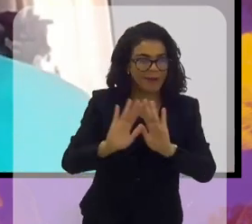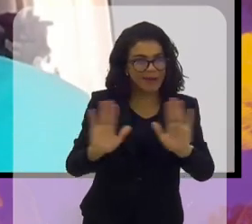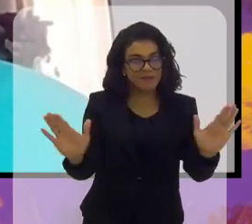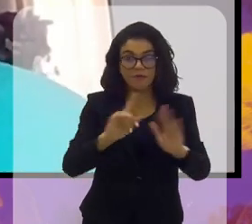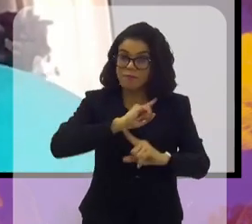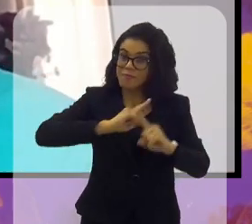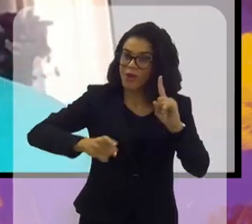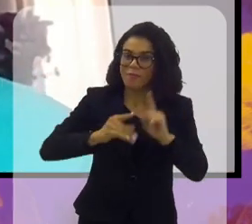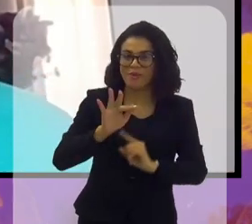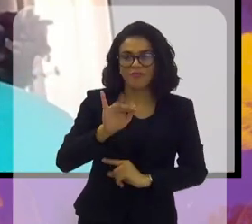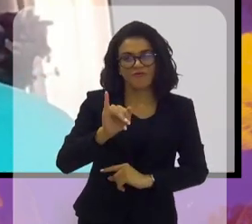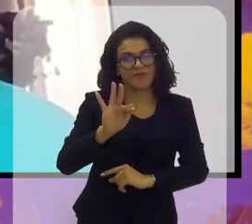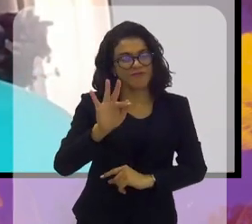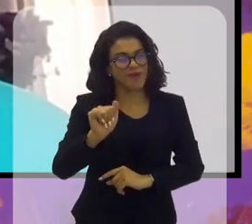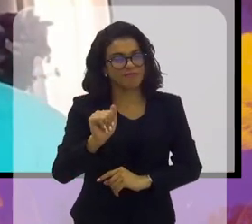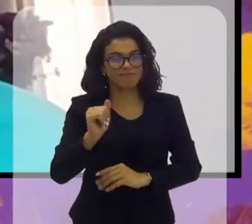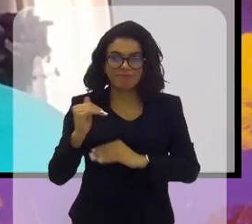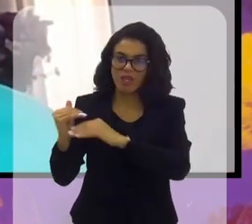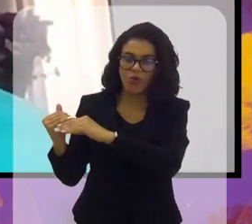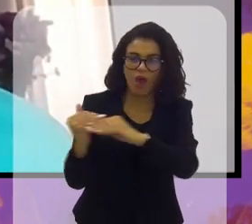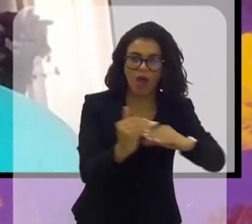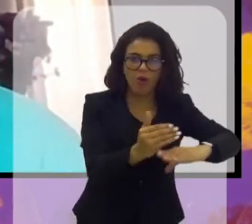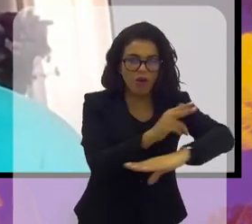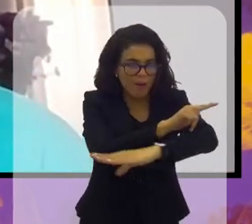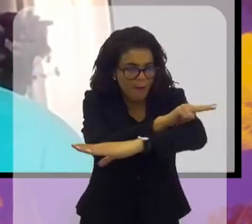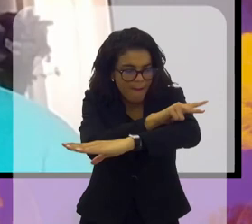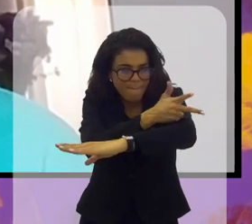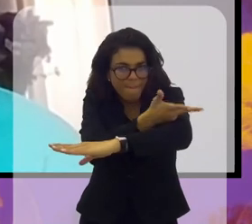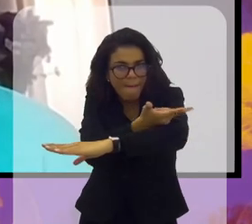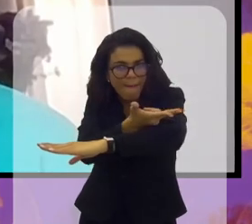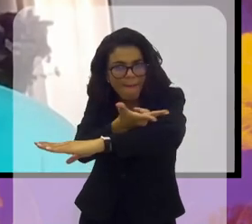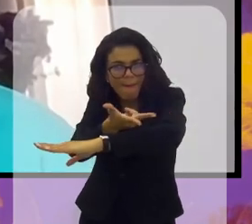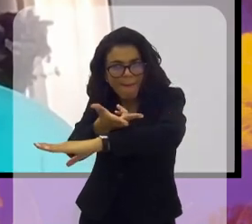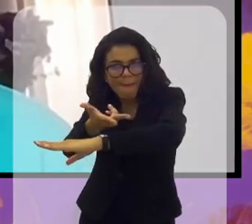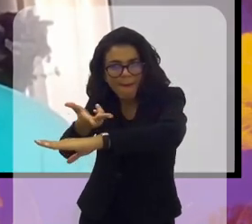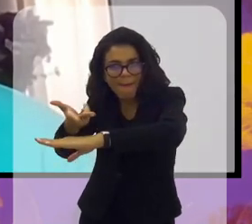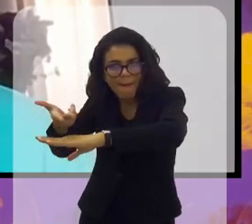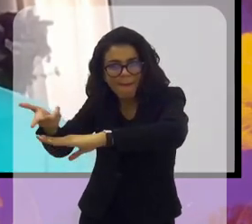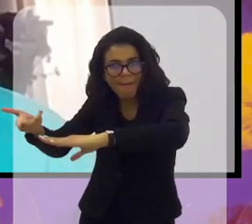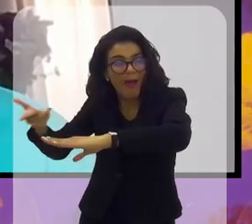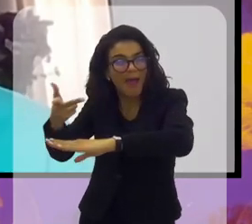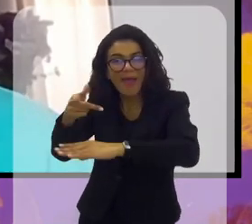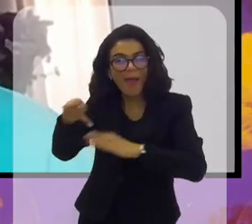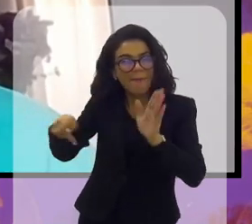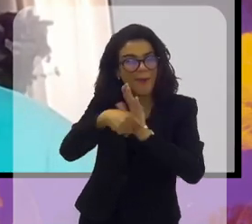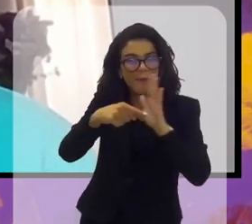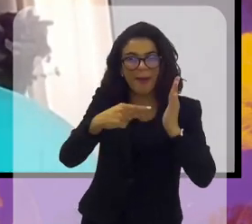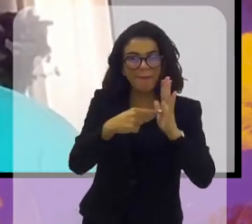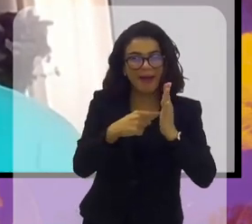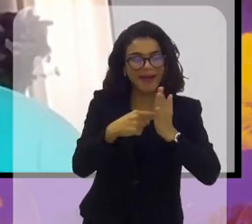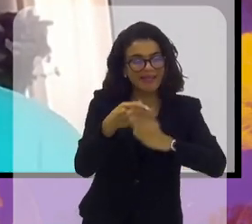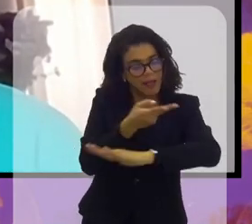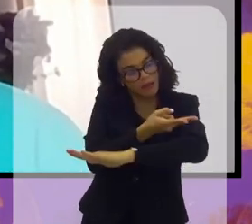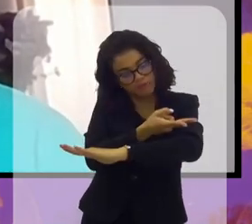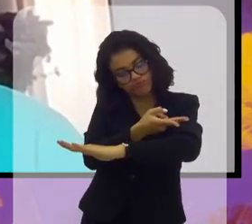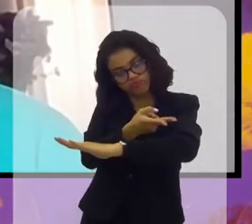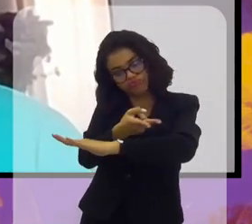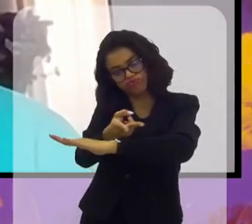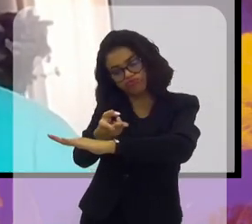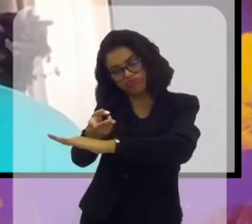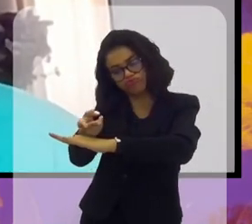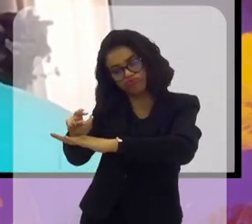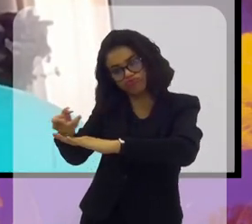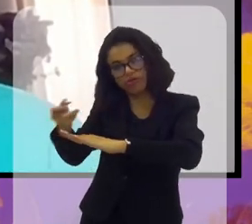Isso não existe mais, foi proibido pela FIFA. Todo gramado está na mesma altura e a própria máquina que faz aquele penteado para que